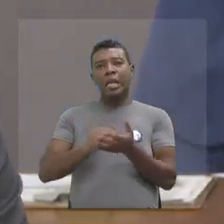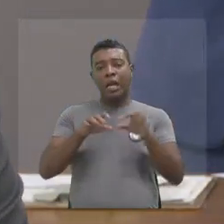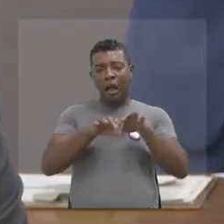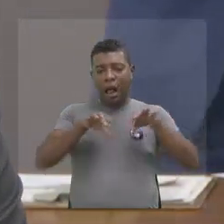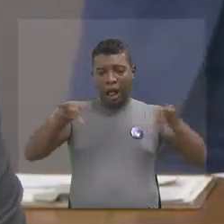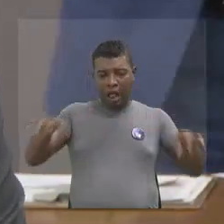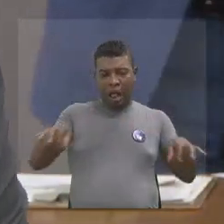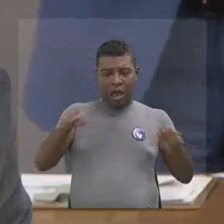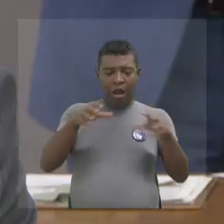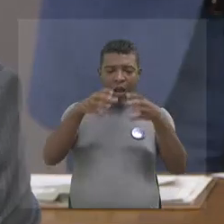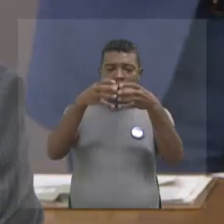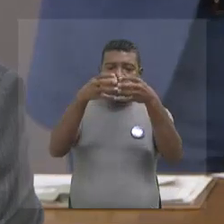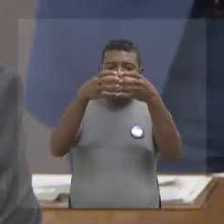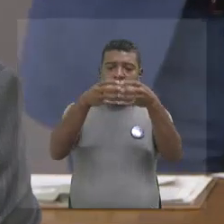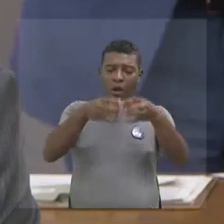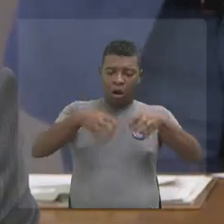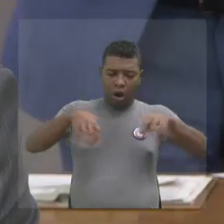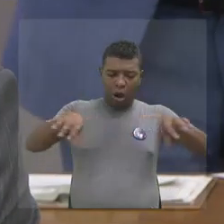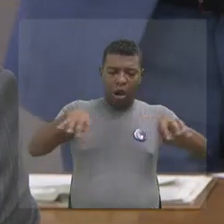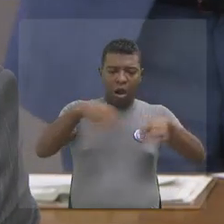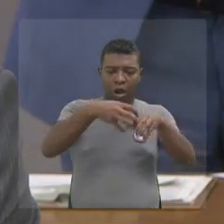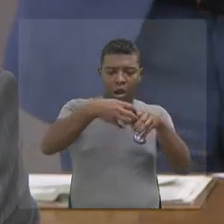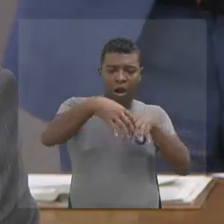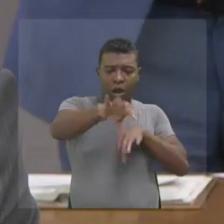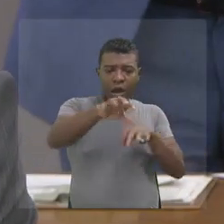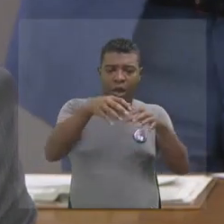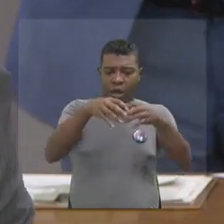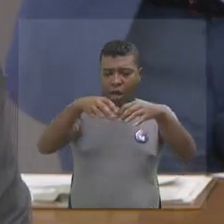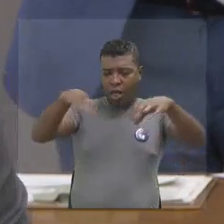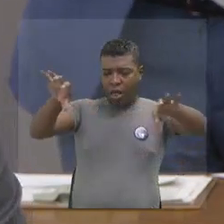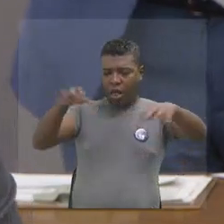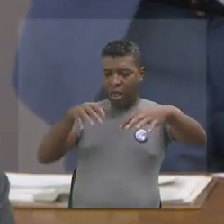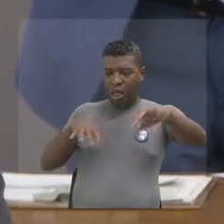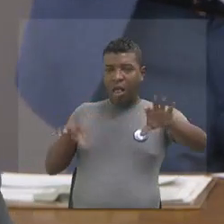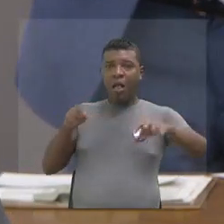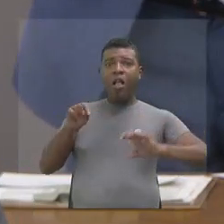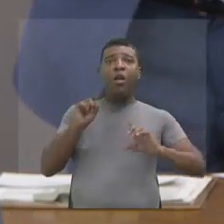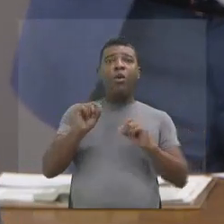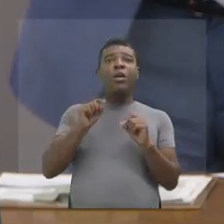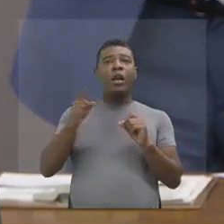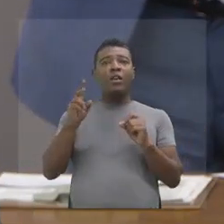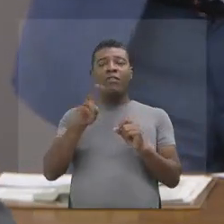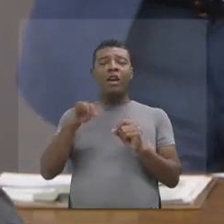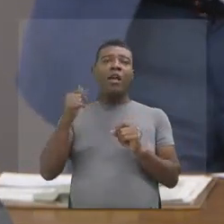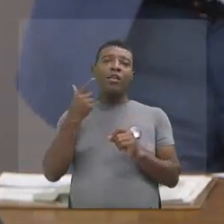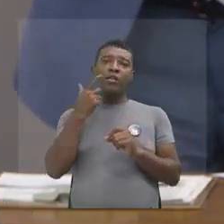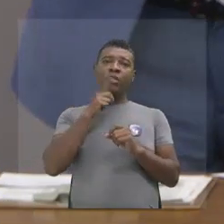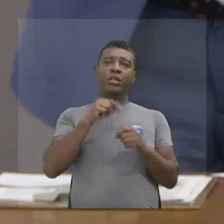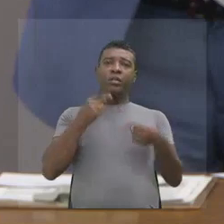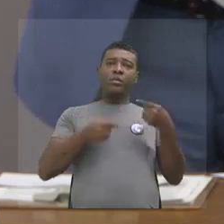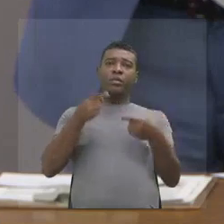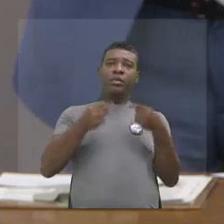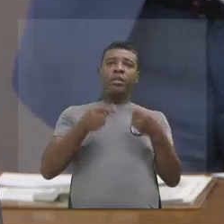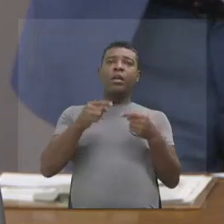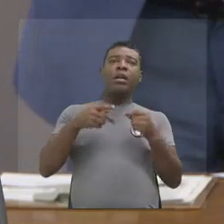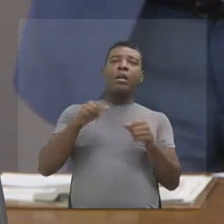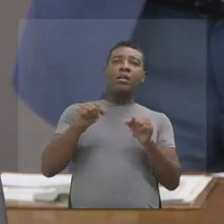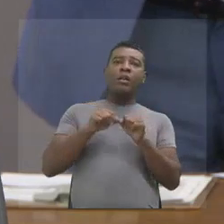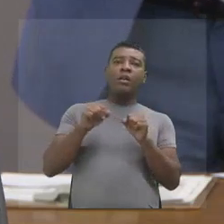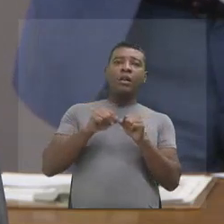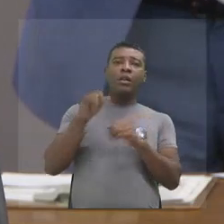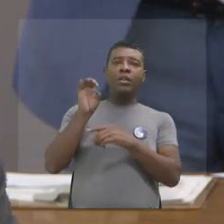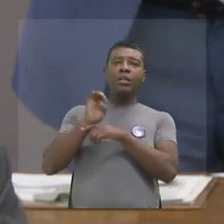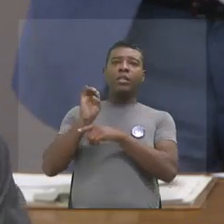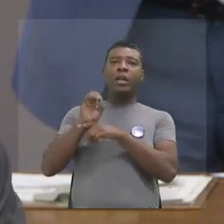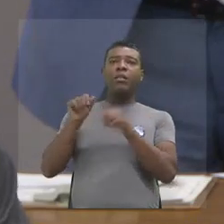porque a partir daí nós também poderemos discutir muito as políticas públicas ambientais e as realizações do Estado em prol